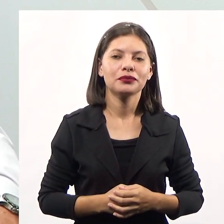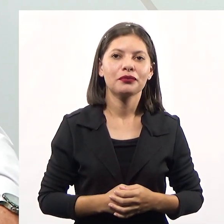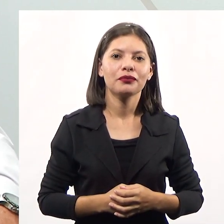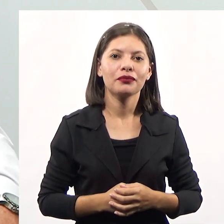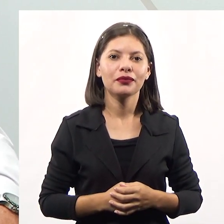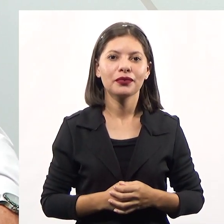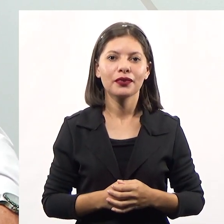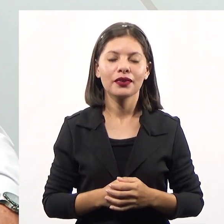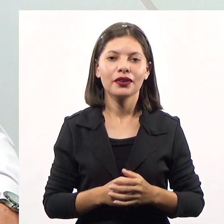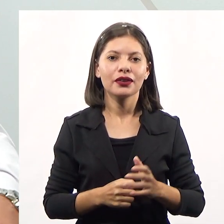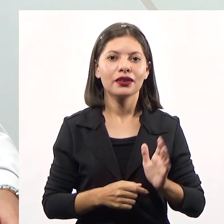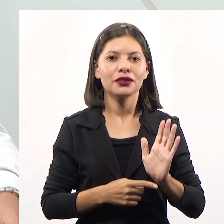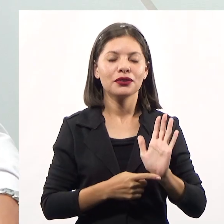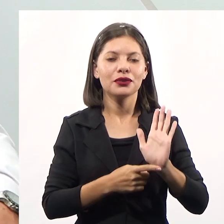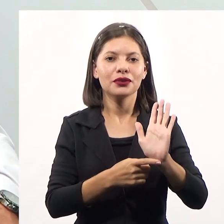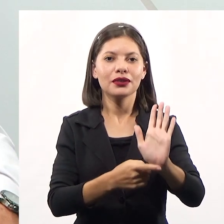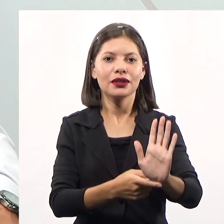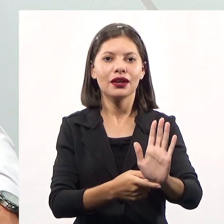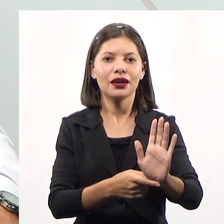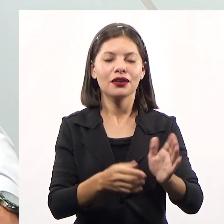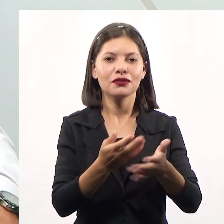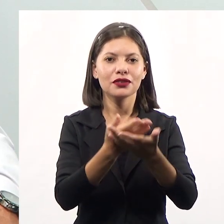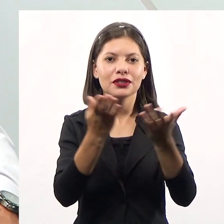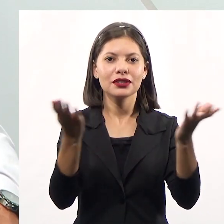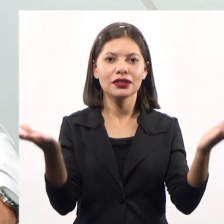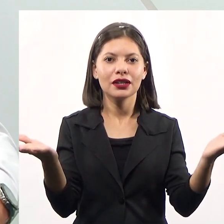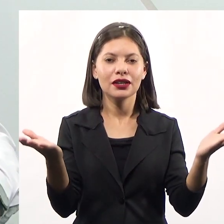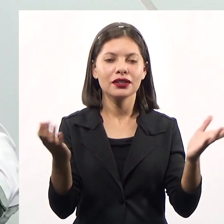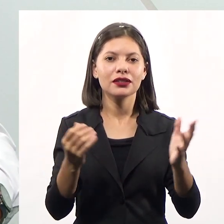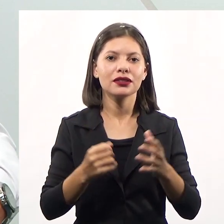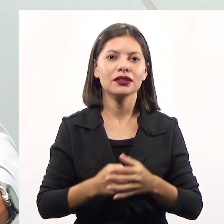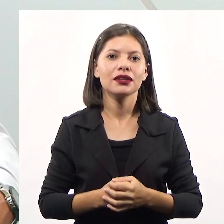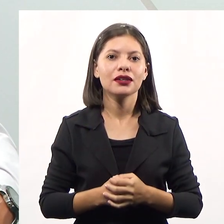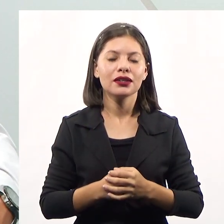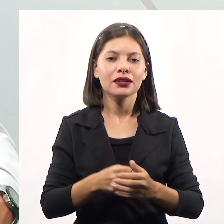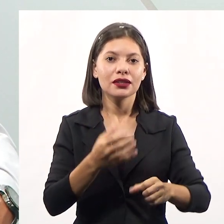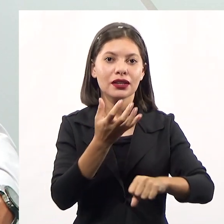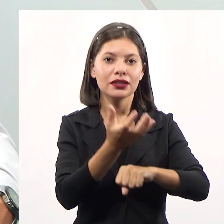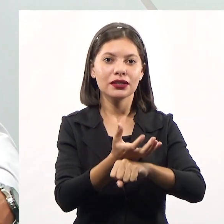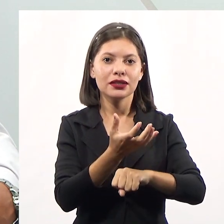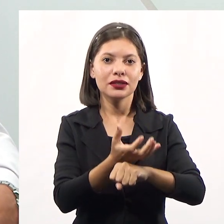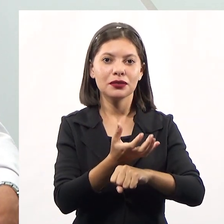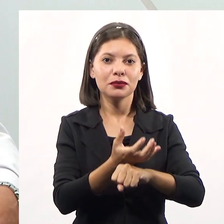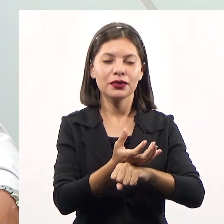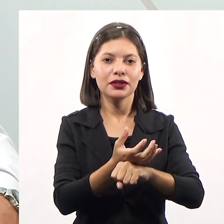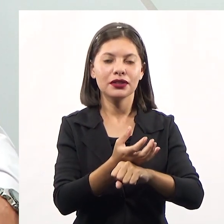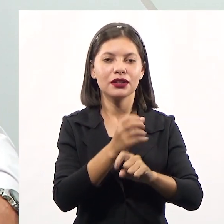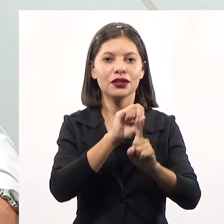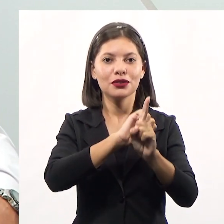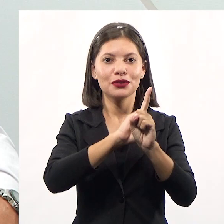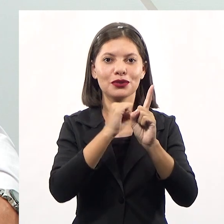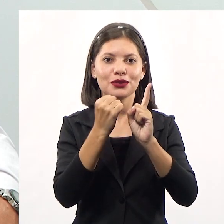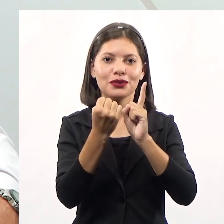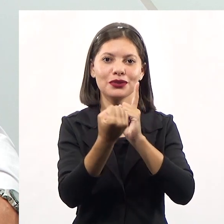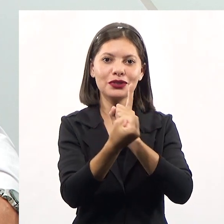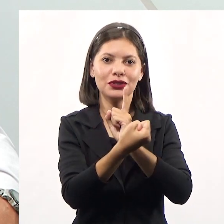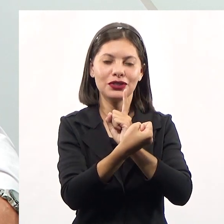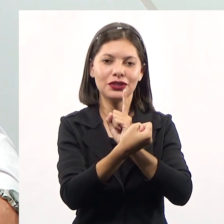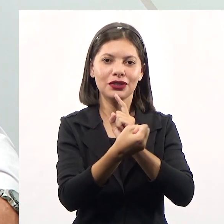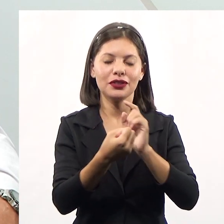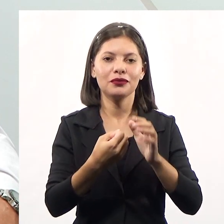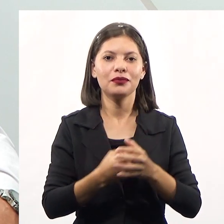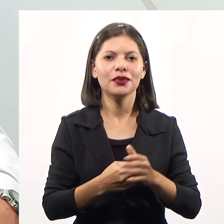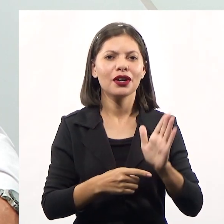Rosa, da professora Cleonete, juntamente com elas, para nós falarmos. Eu vou falar especificamente da área de sociologia, né,